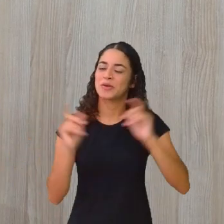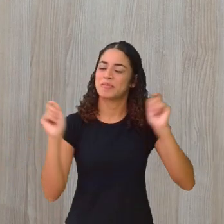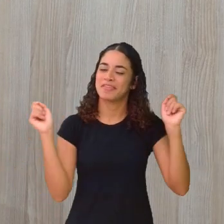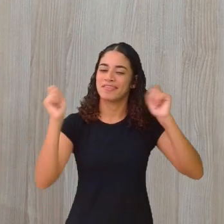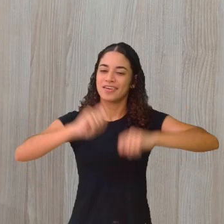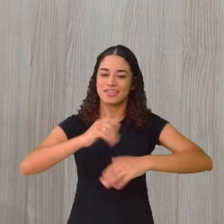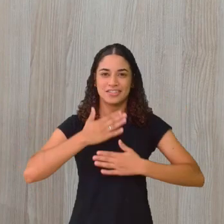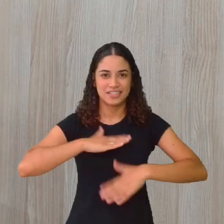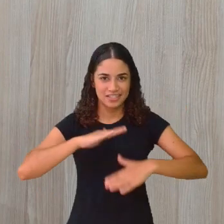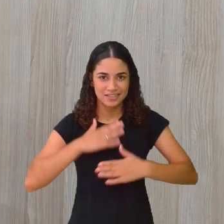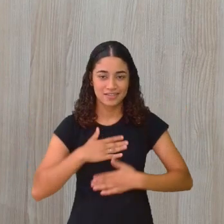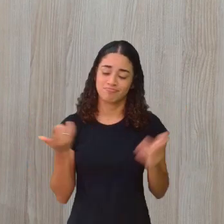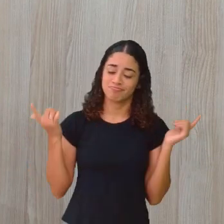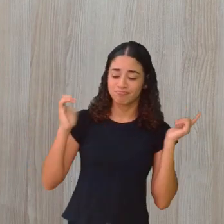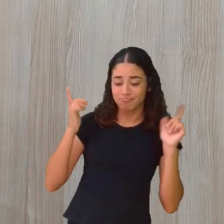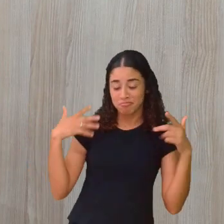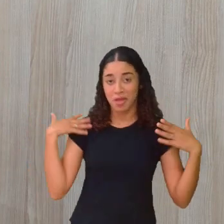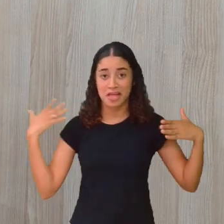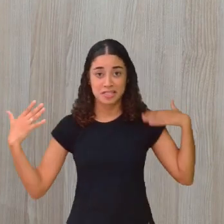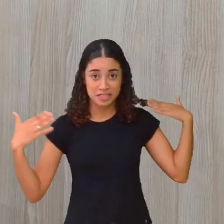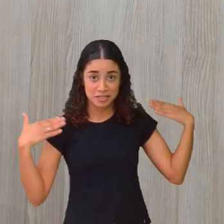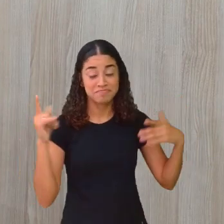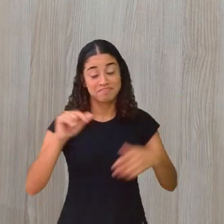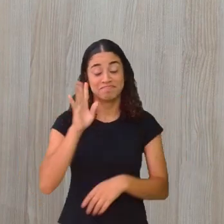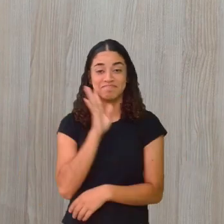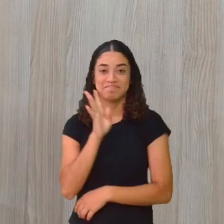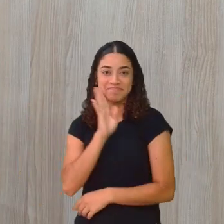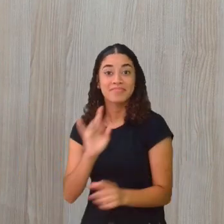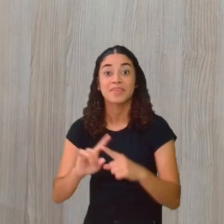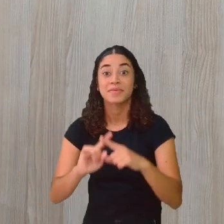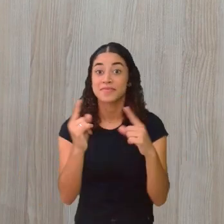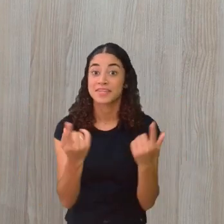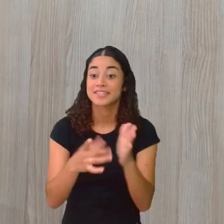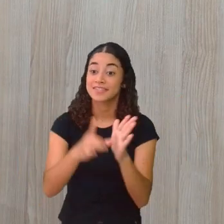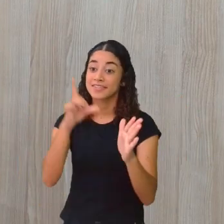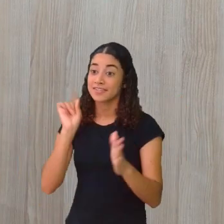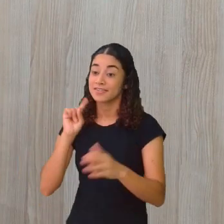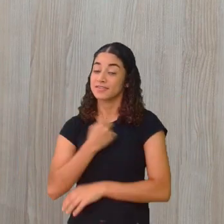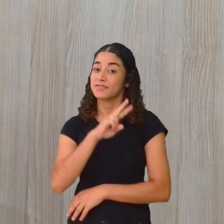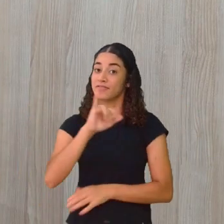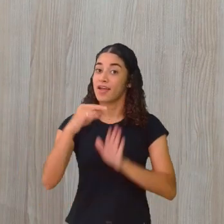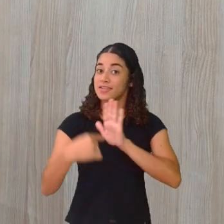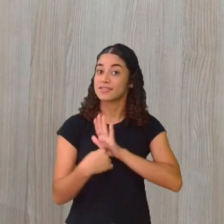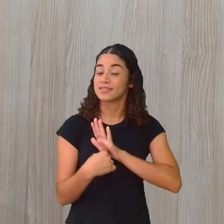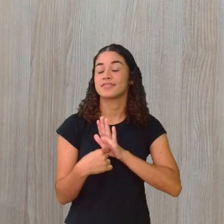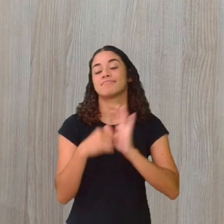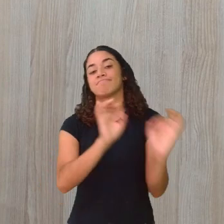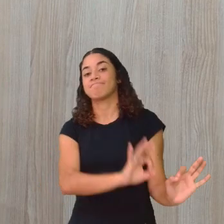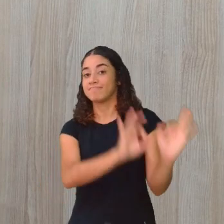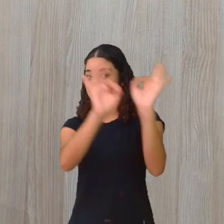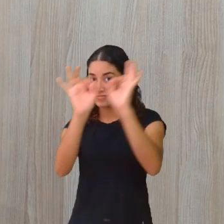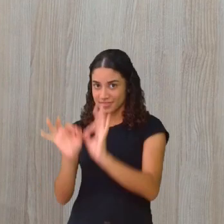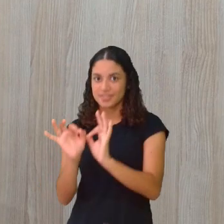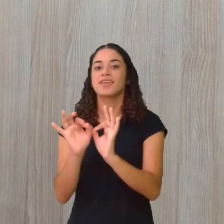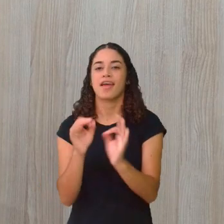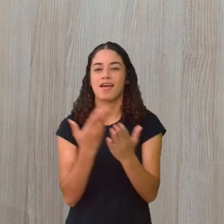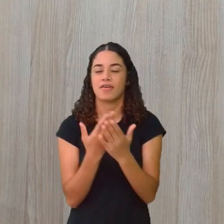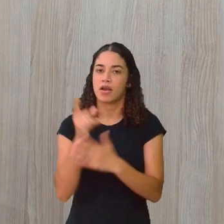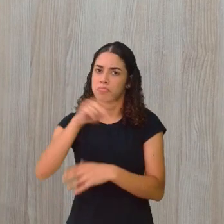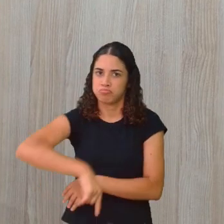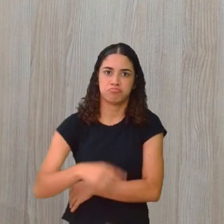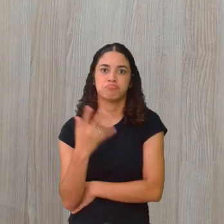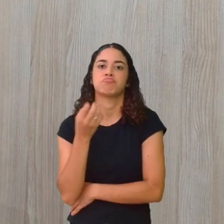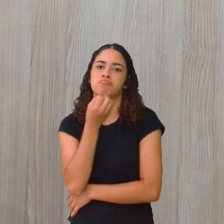descansar, se divertir, né, passear. Que legal. Mas, antes a gente vai assistir essa aula, que está incrível. Eu também